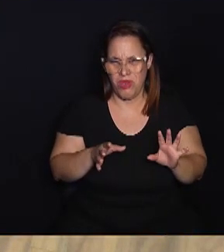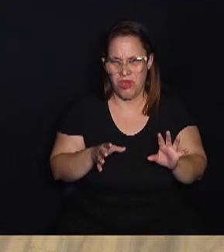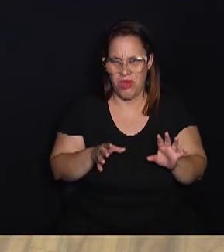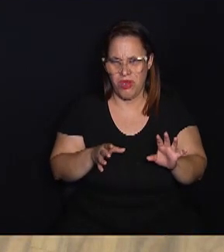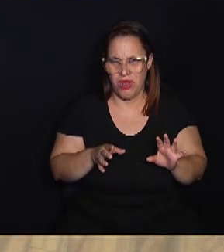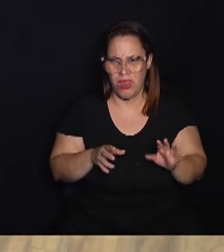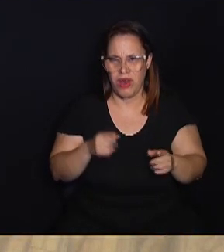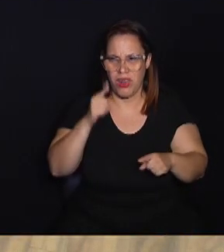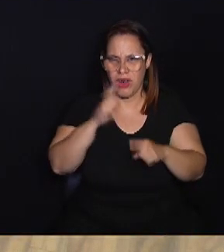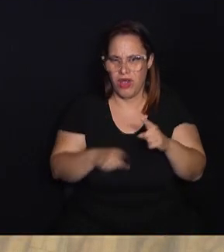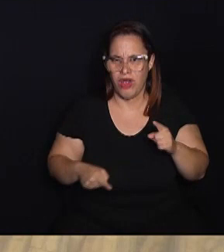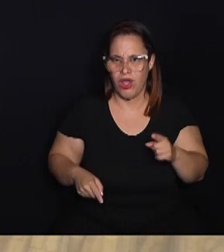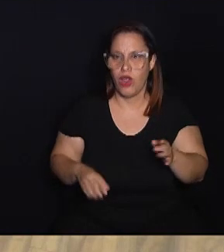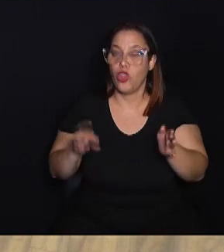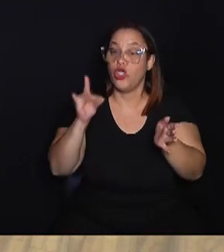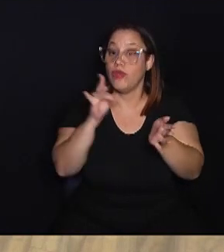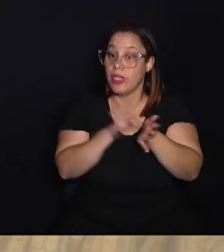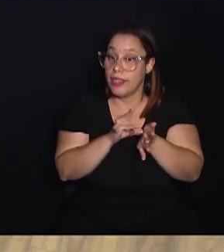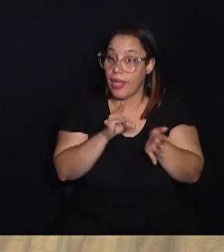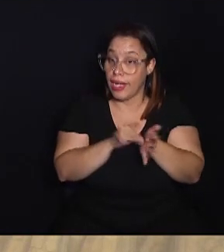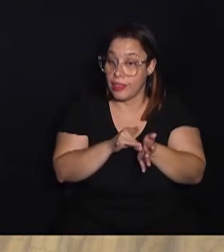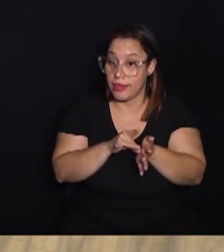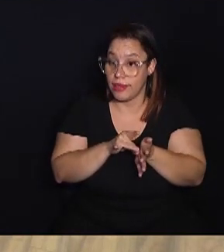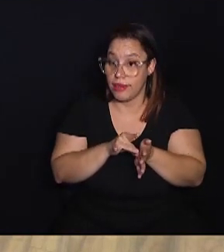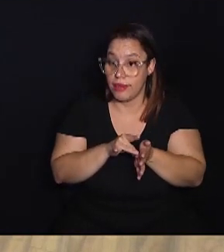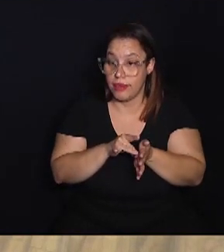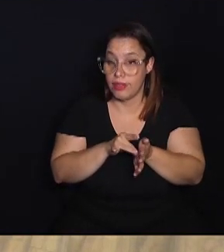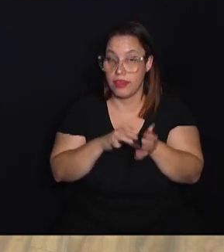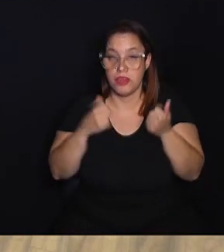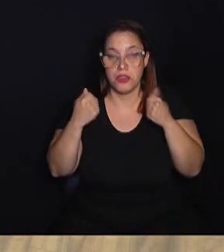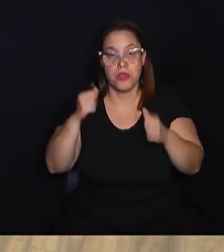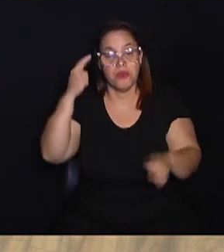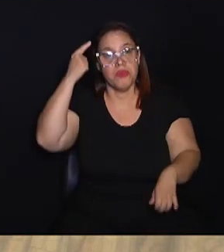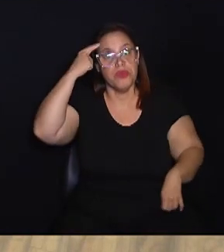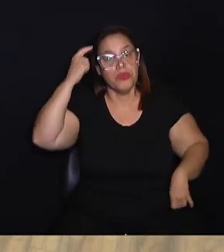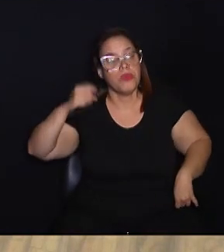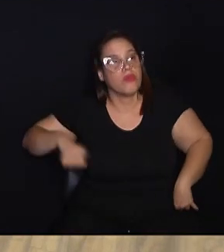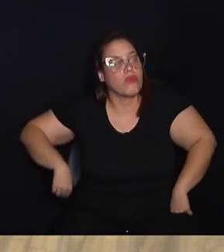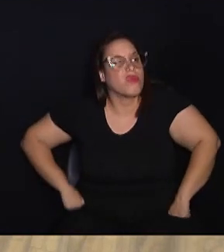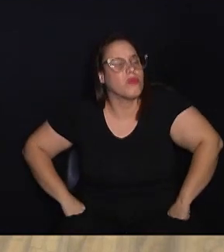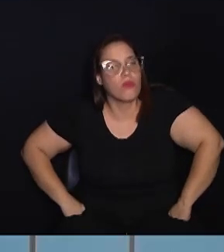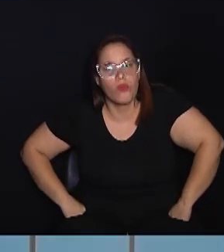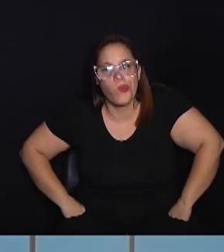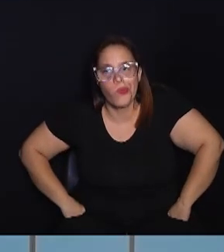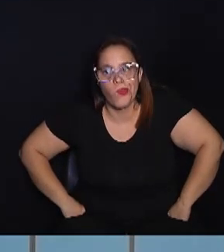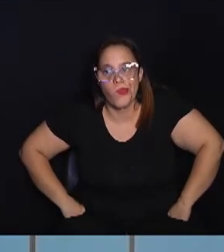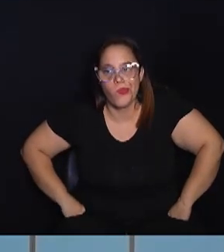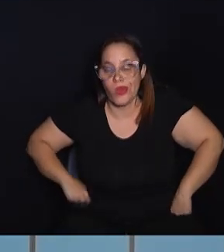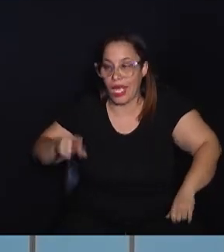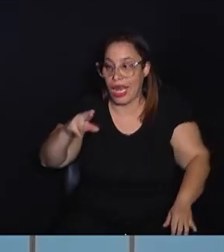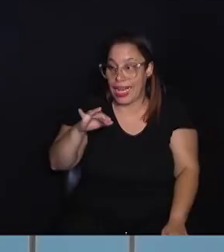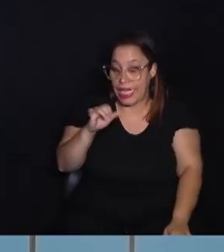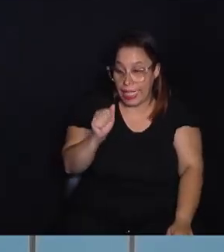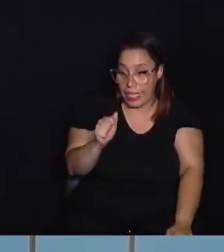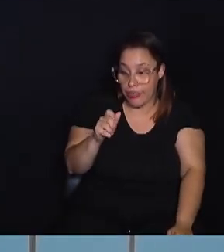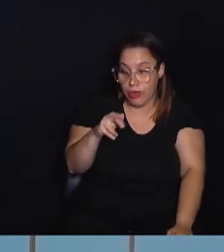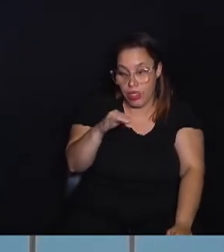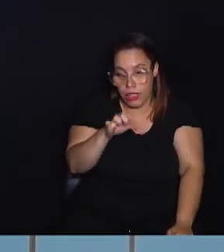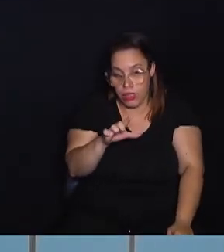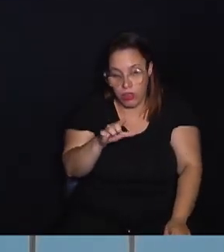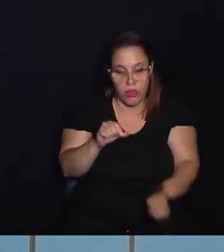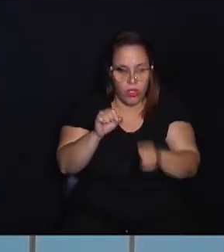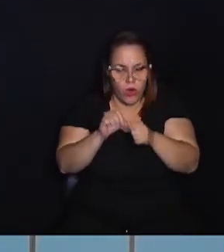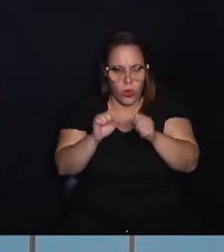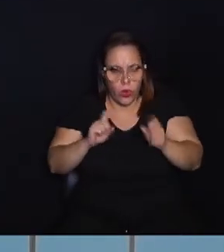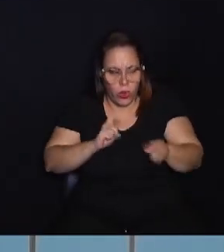que quer proibir de verdade, né? E para você ter uma ideia, a Receita Federal foi fazer uma